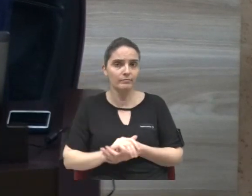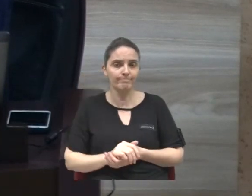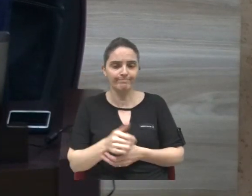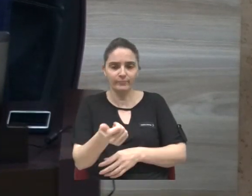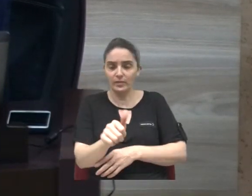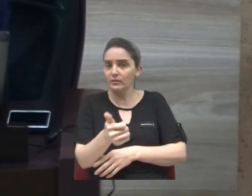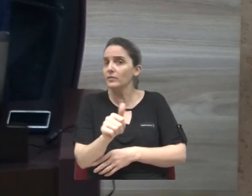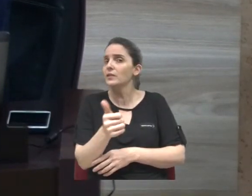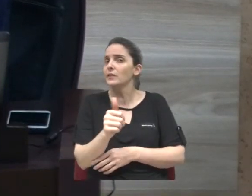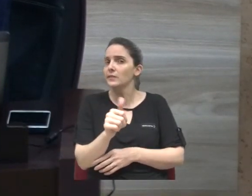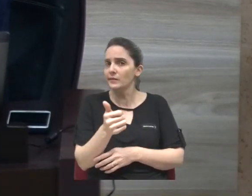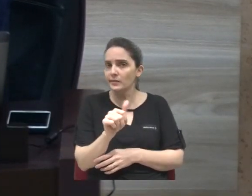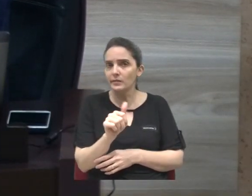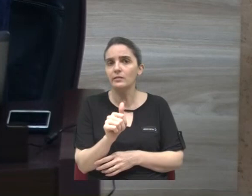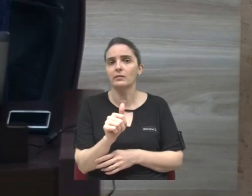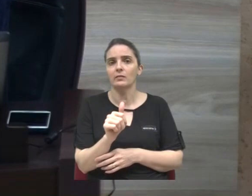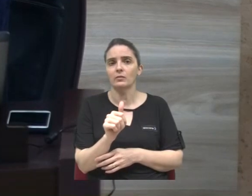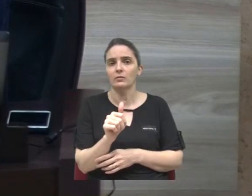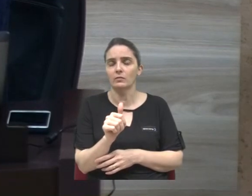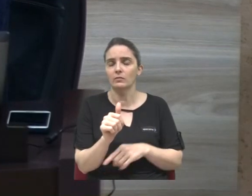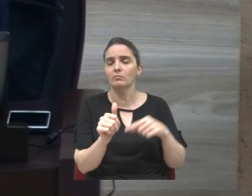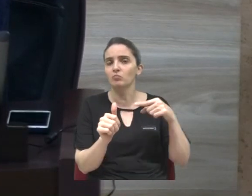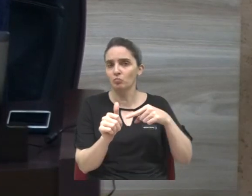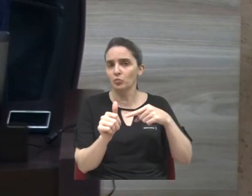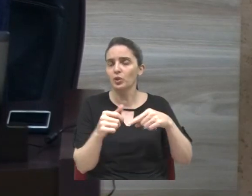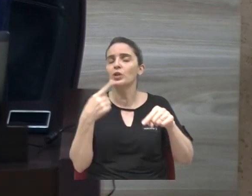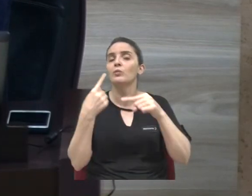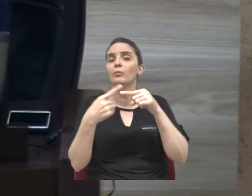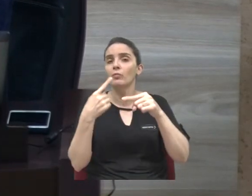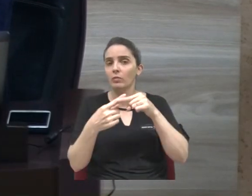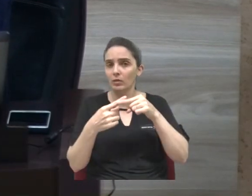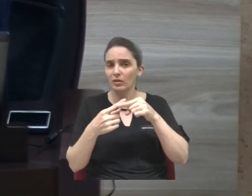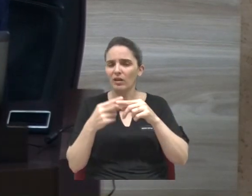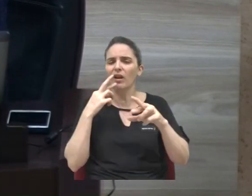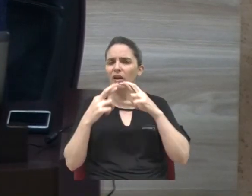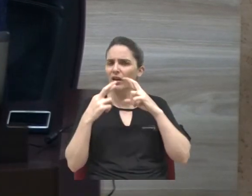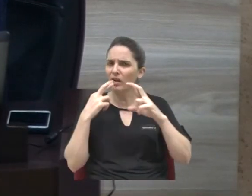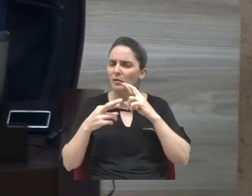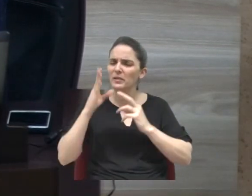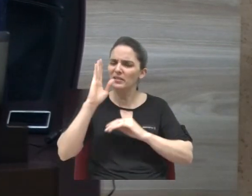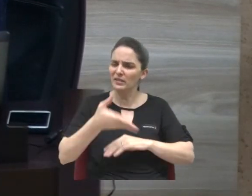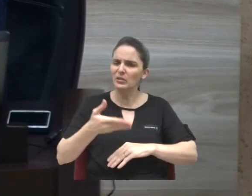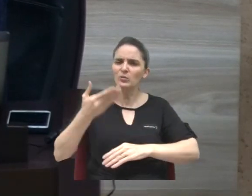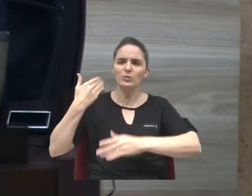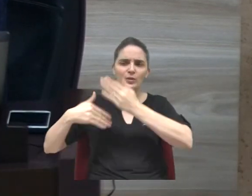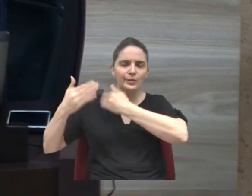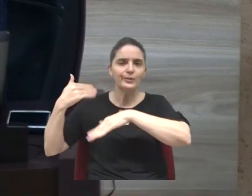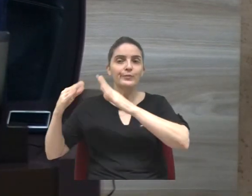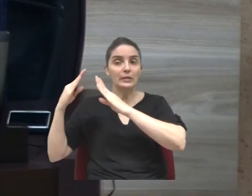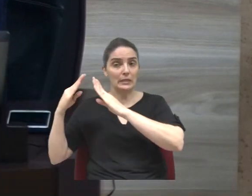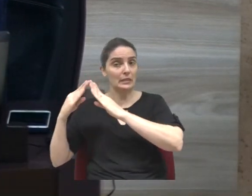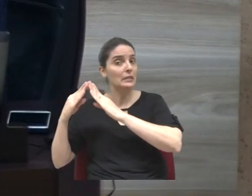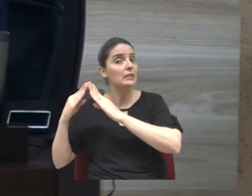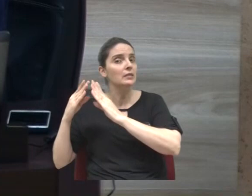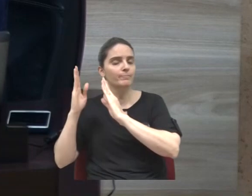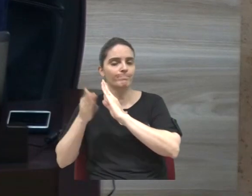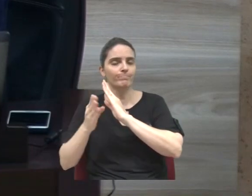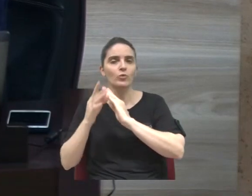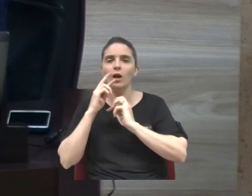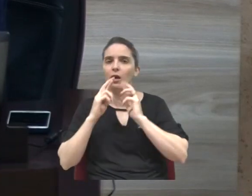da reclamação já ocorrera em outros períodos daquela residência.